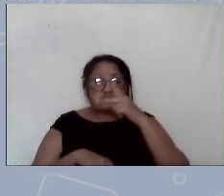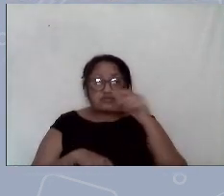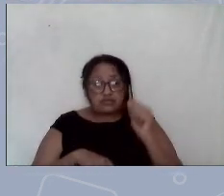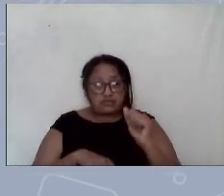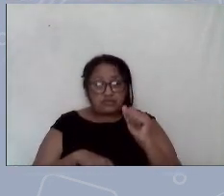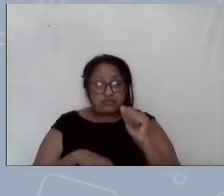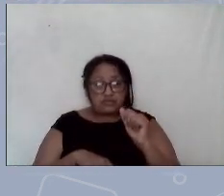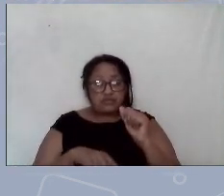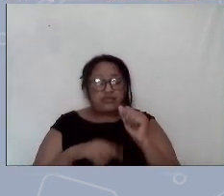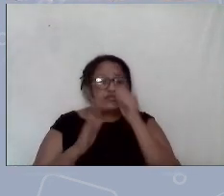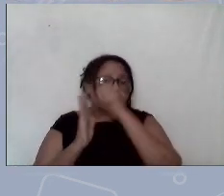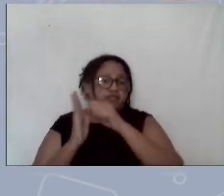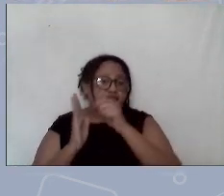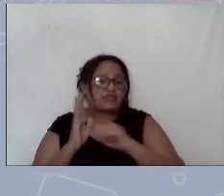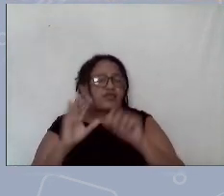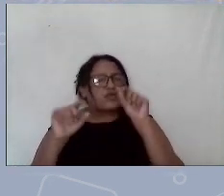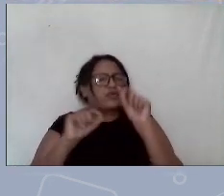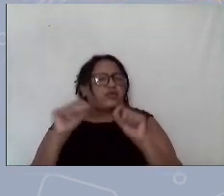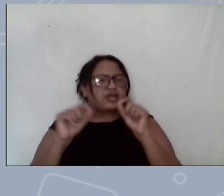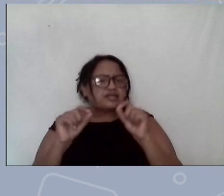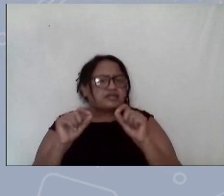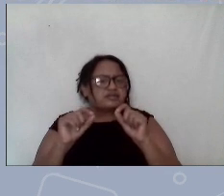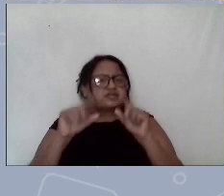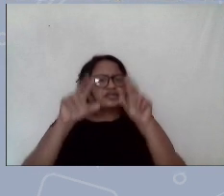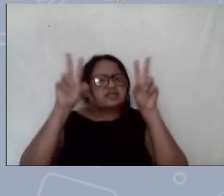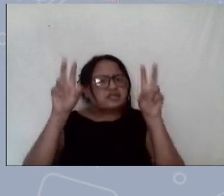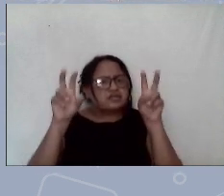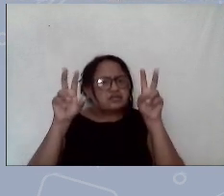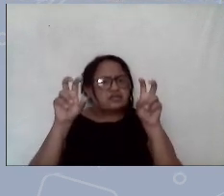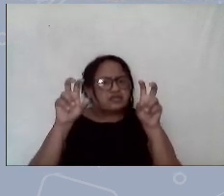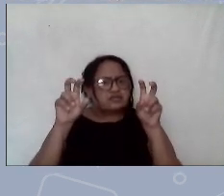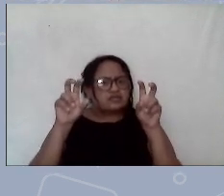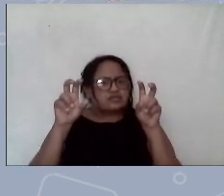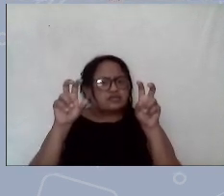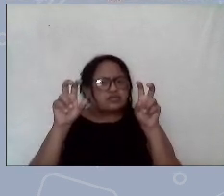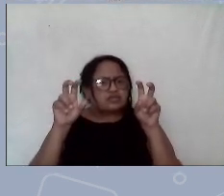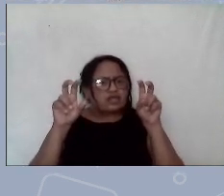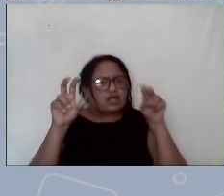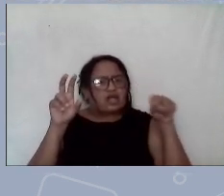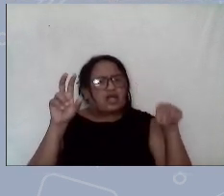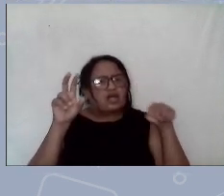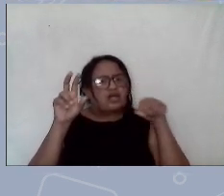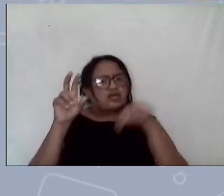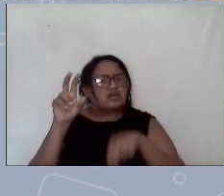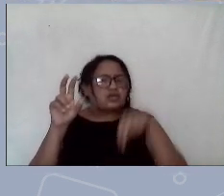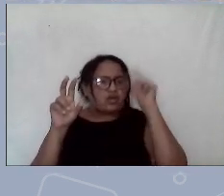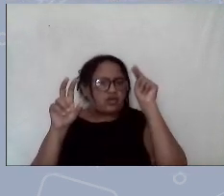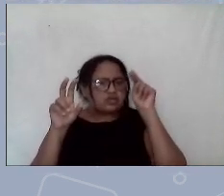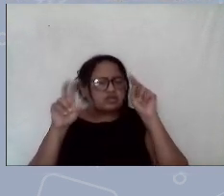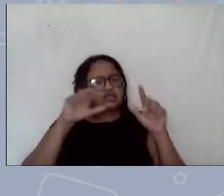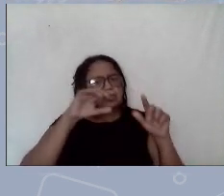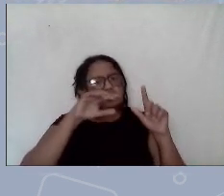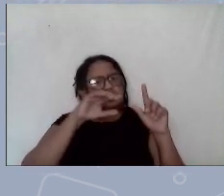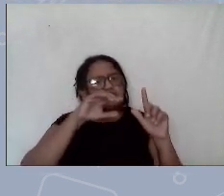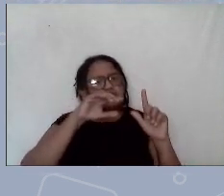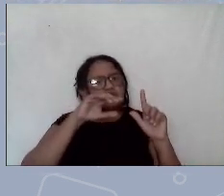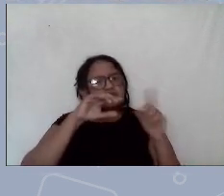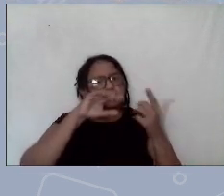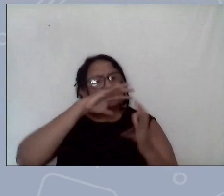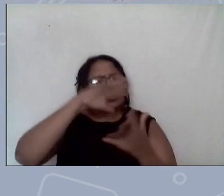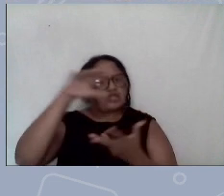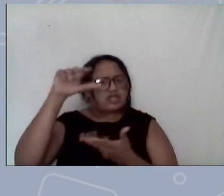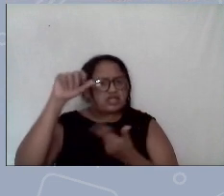título norte geográfico escala